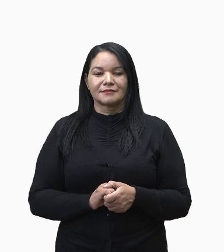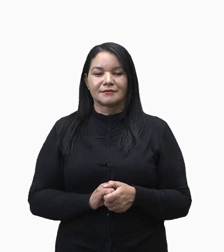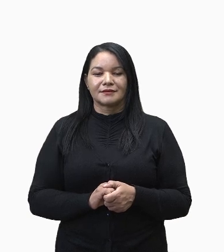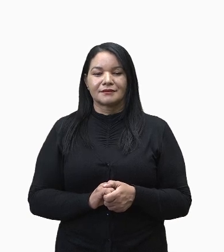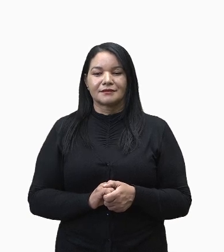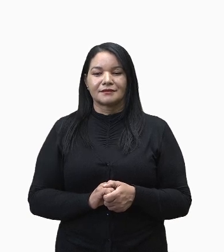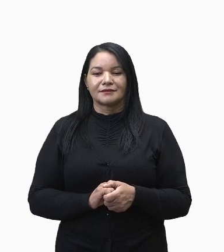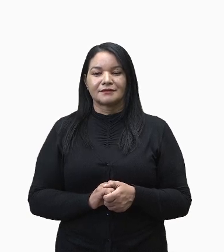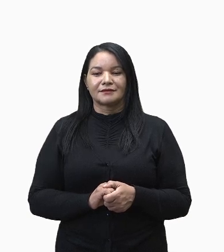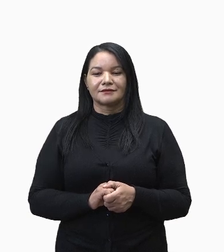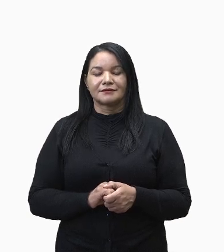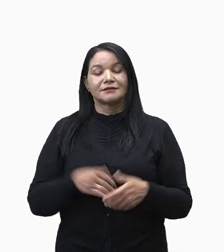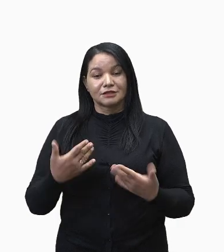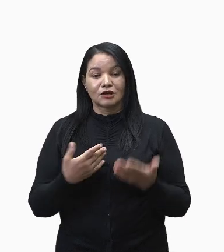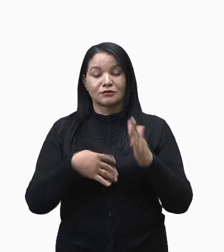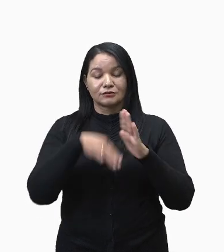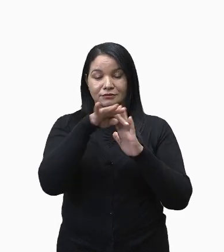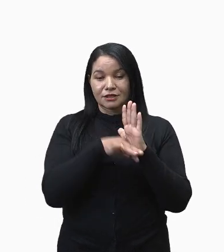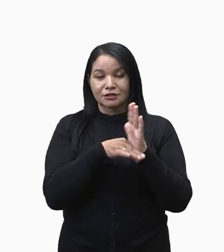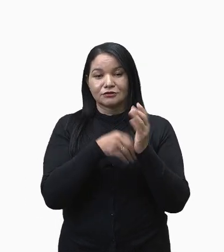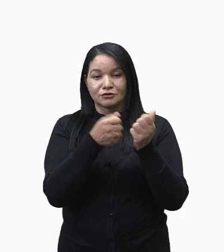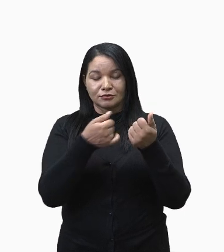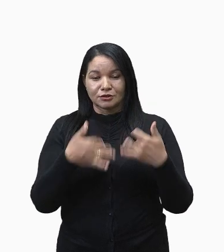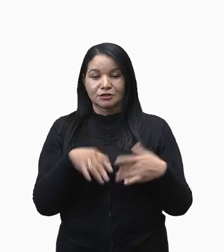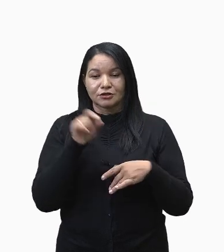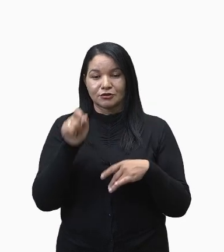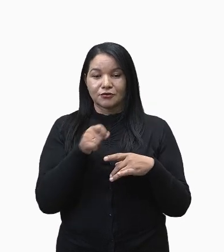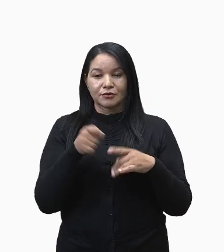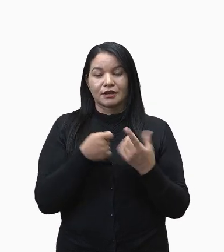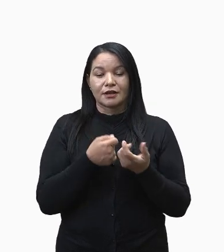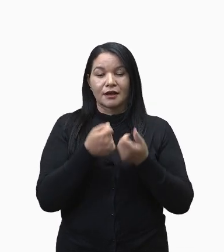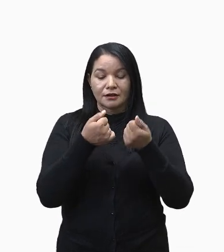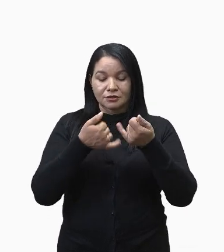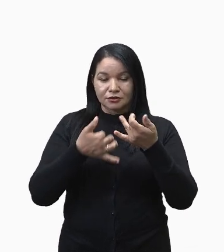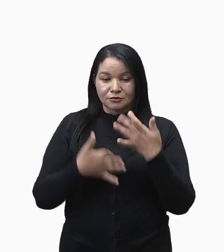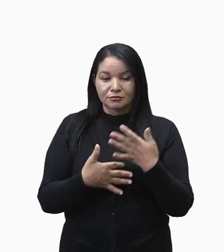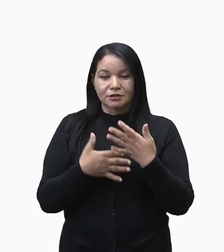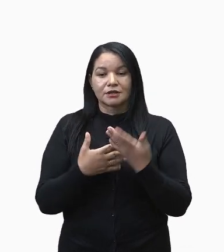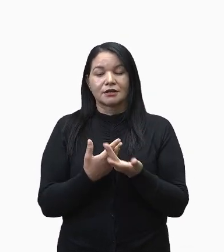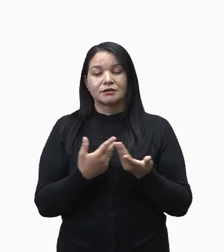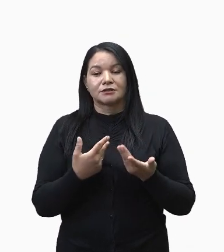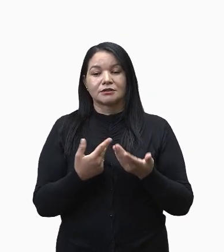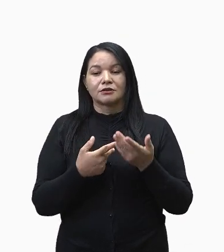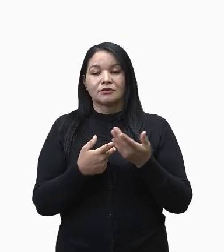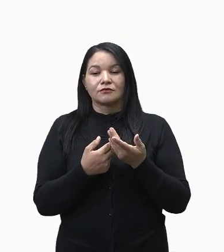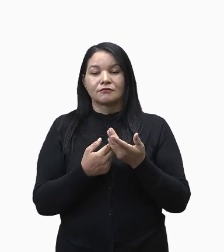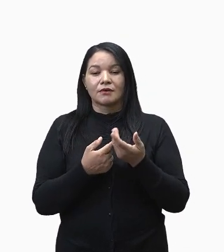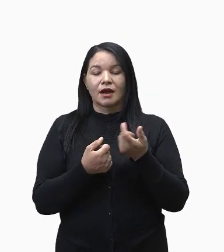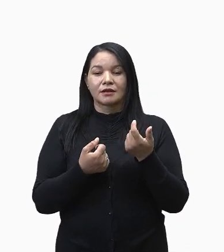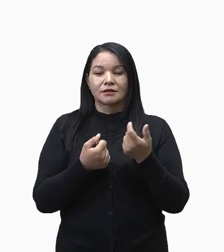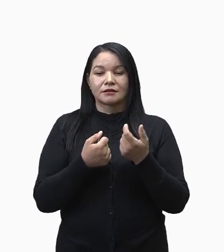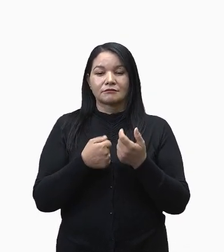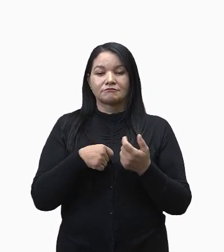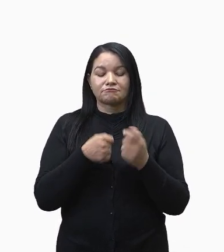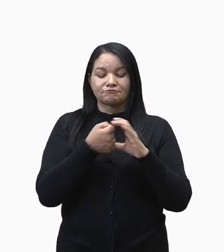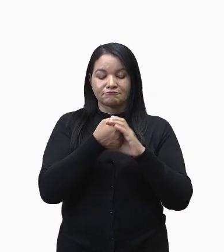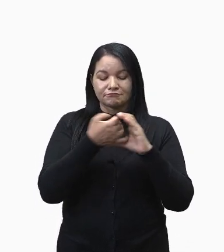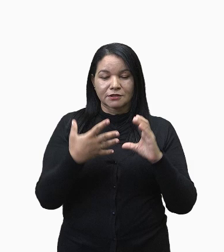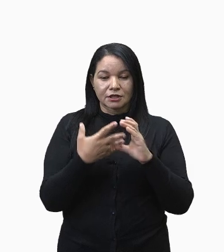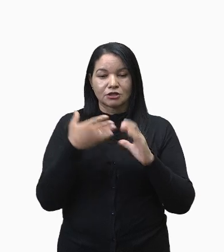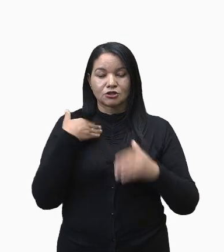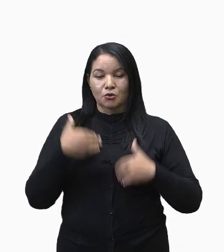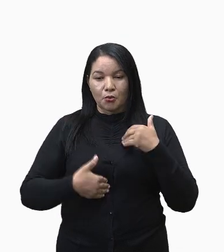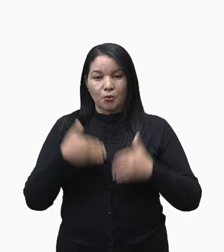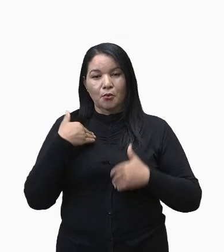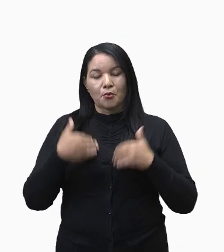primavera. Então, o nosso texto está tratando da prosopografia, que é aquela descrição das características físicas.